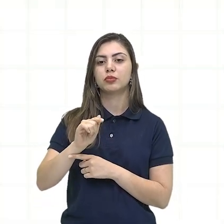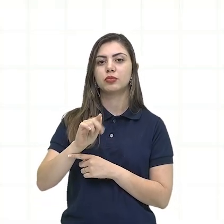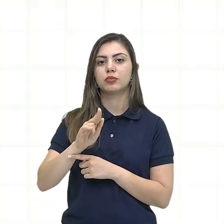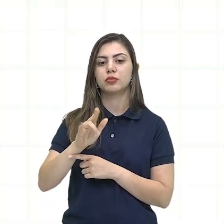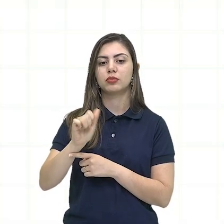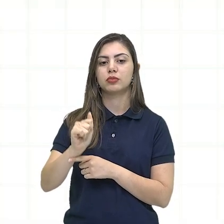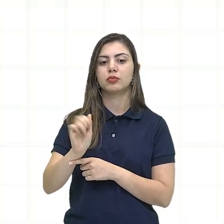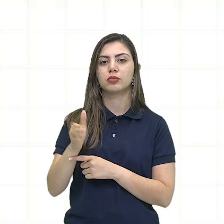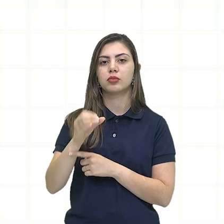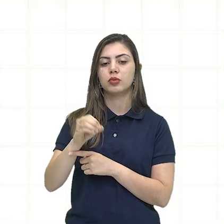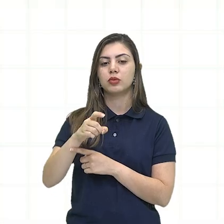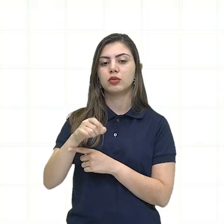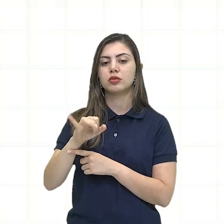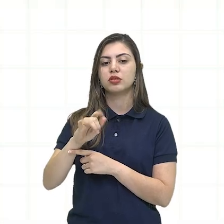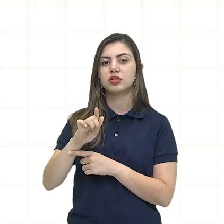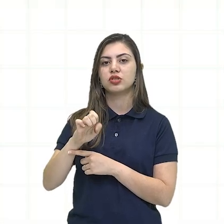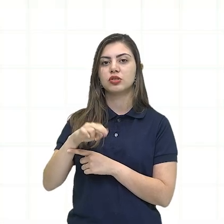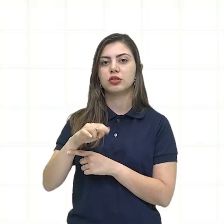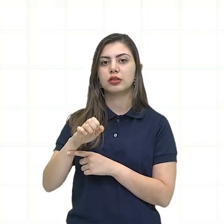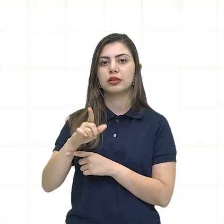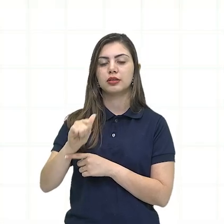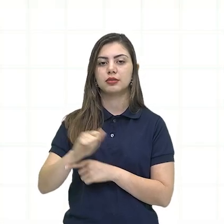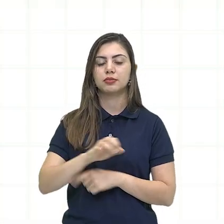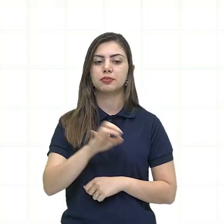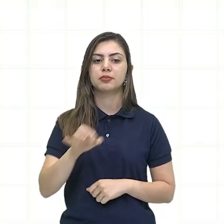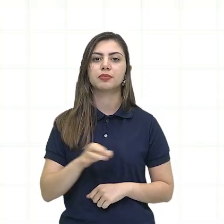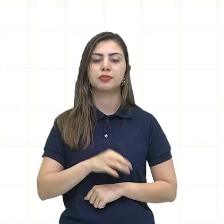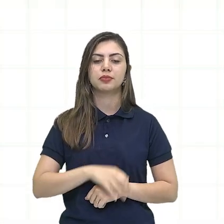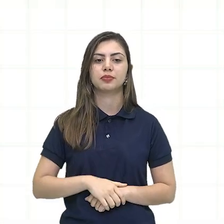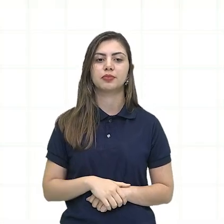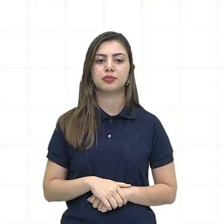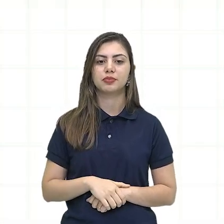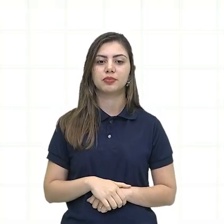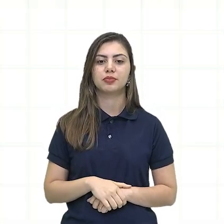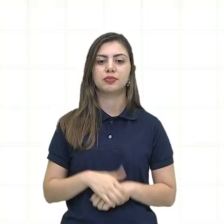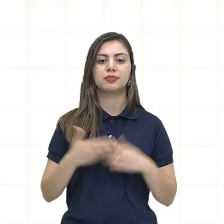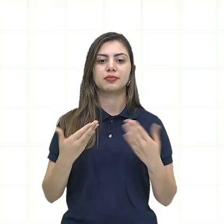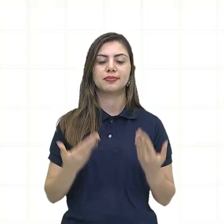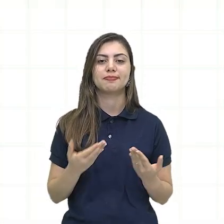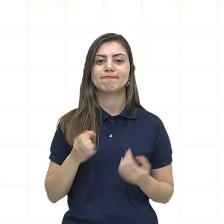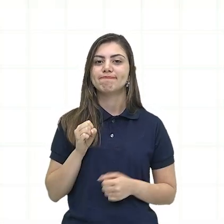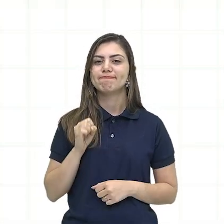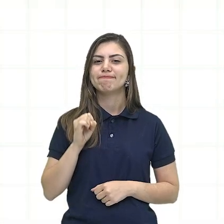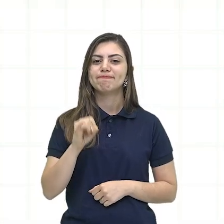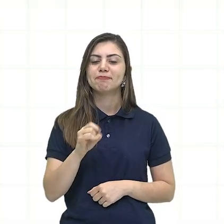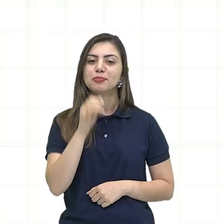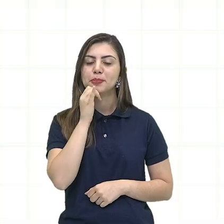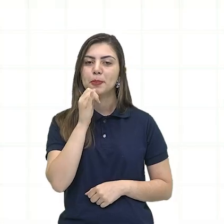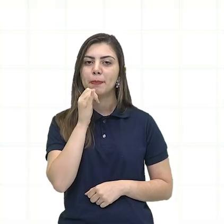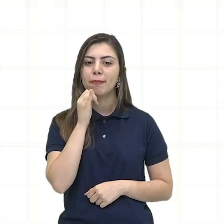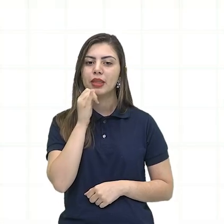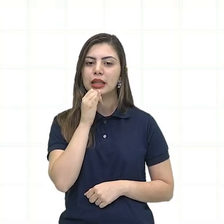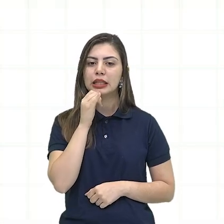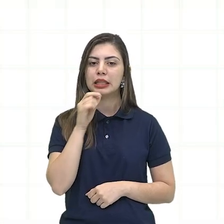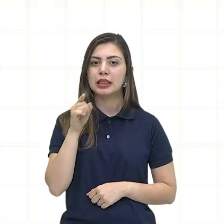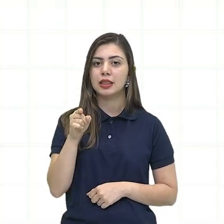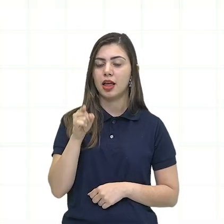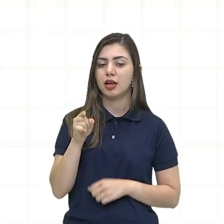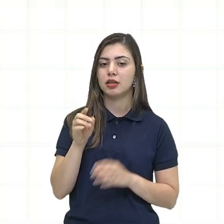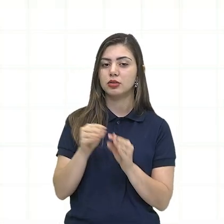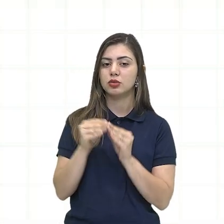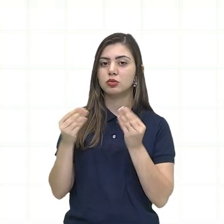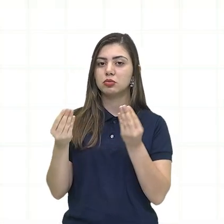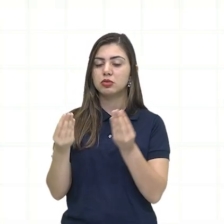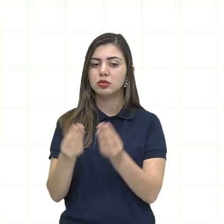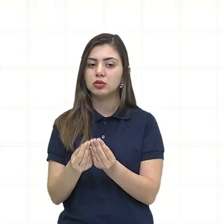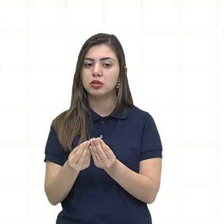como água oxigenada, certo? Se você pega essa água oxigenada e